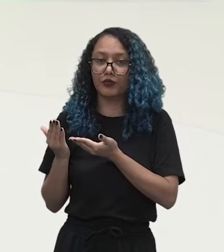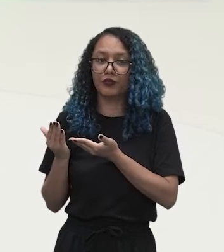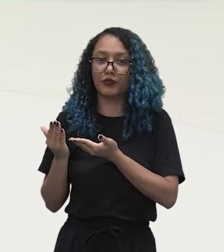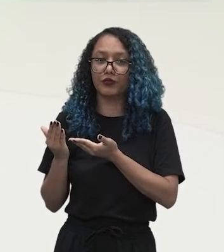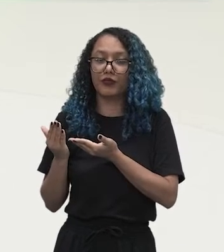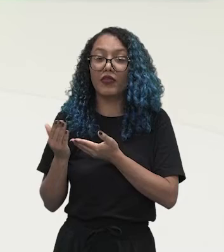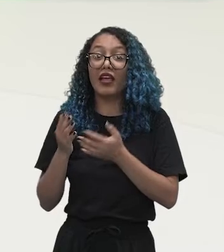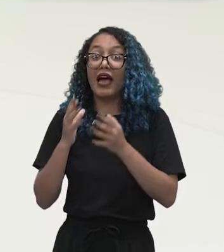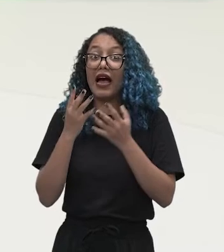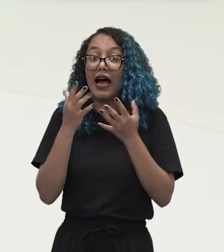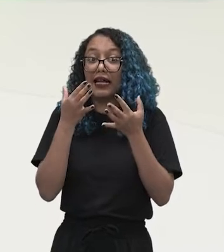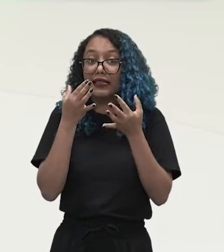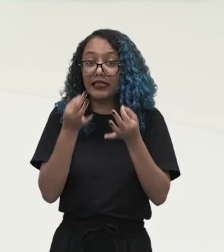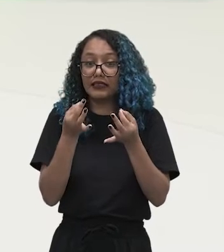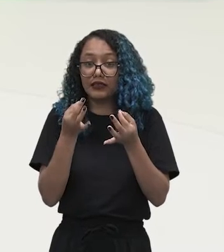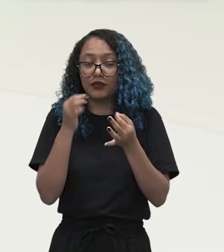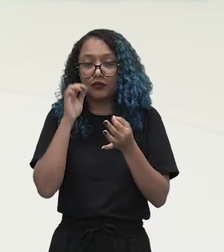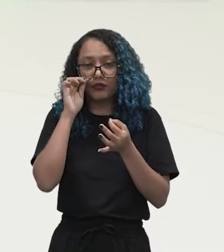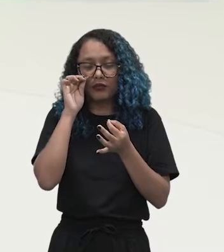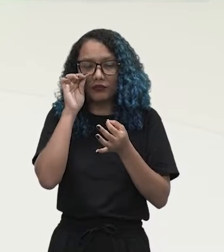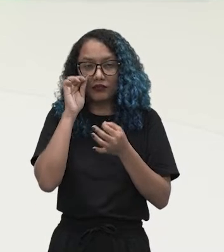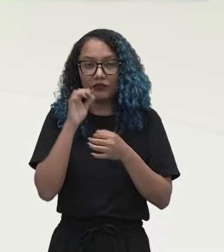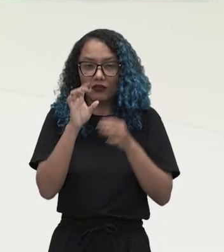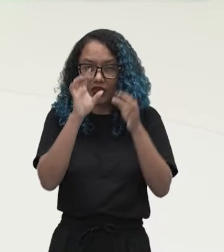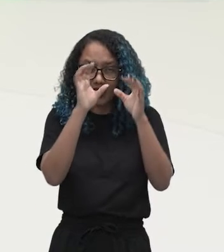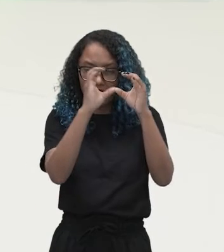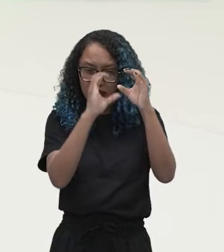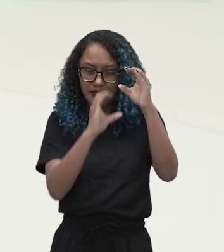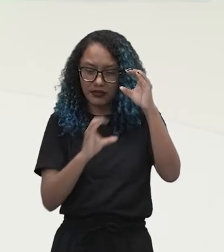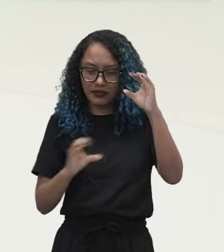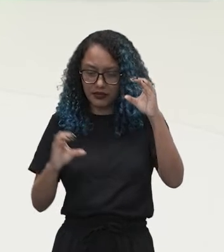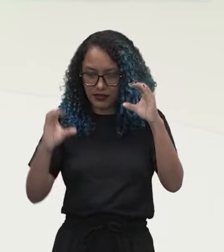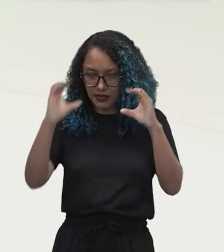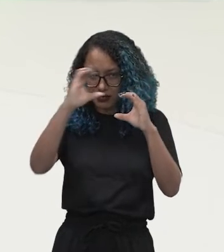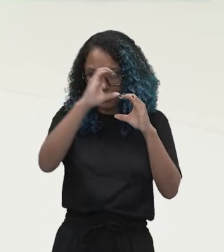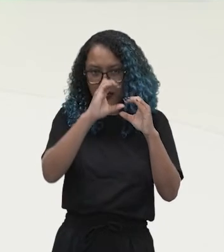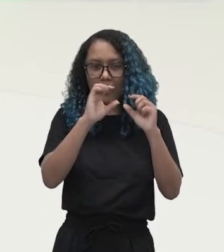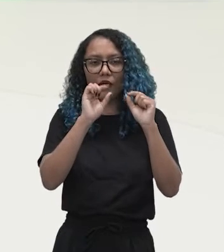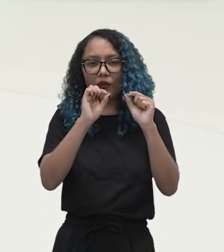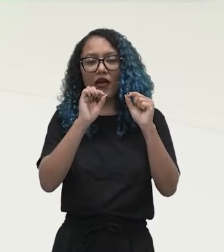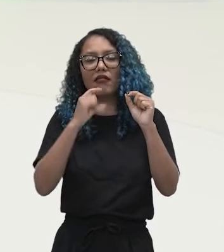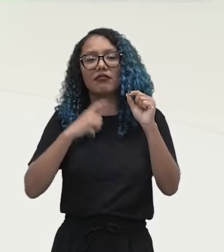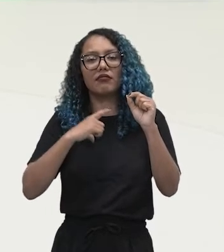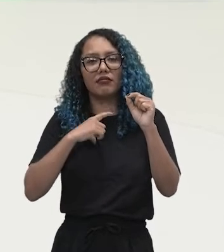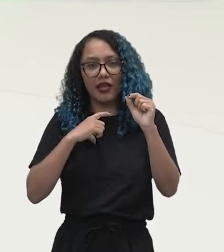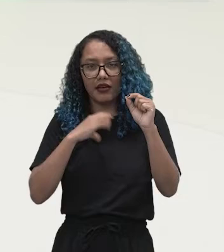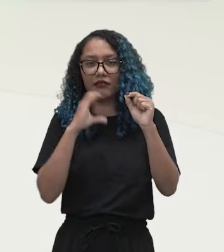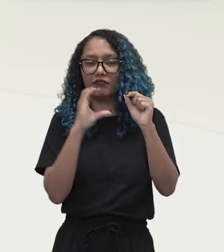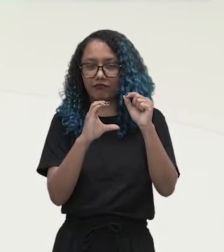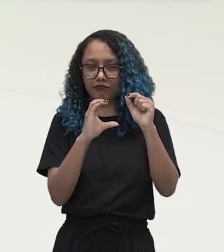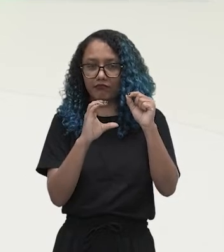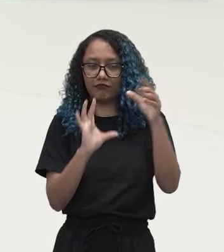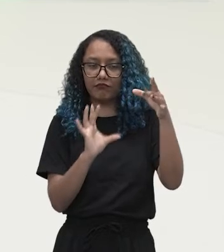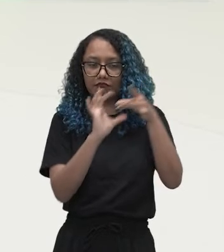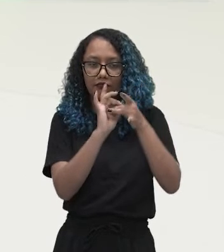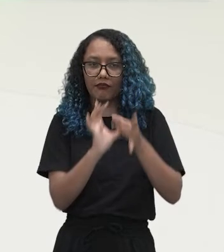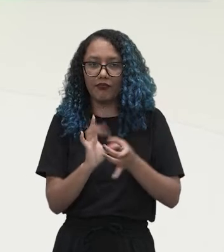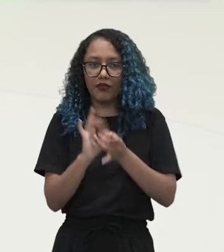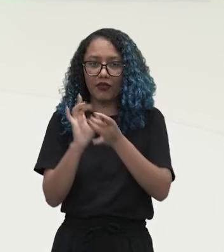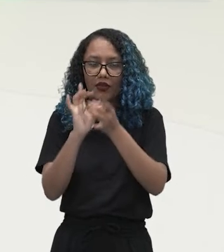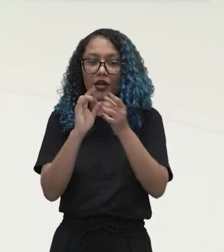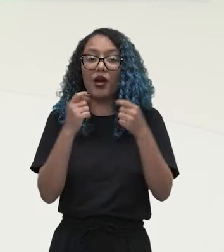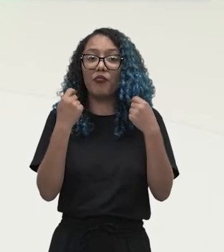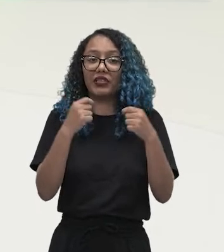carbonos, observem, cada extremidadezinha aqui, cada pontinha aqui é um carbono. Tem que ter 6 carbonos,